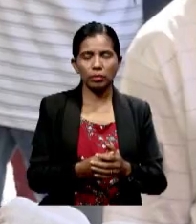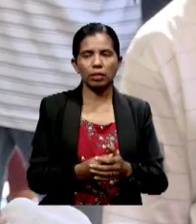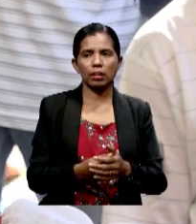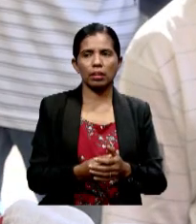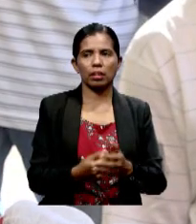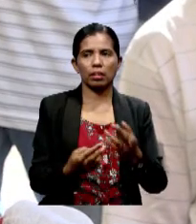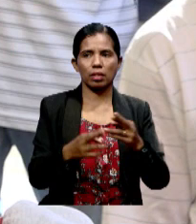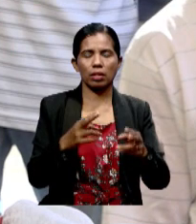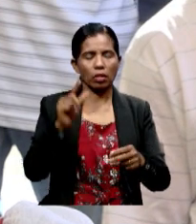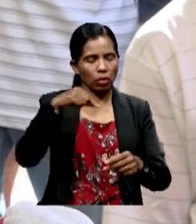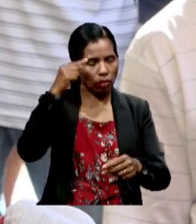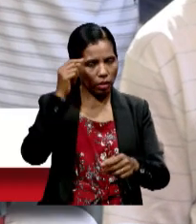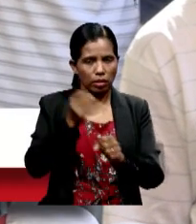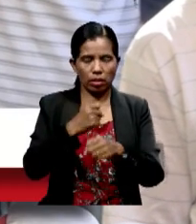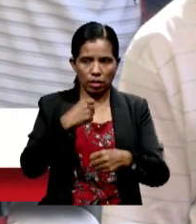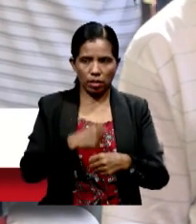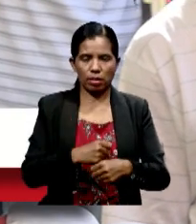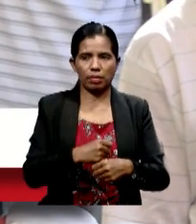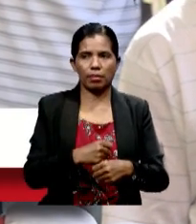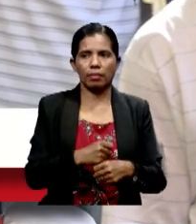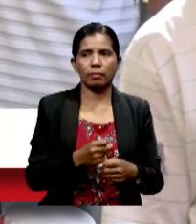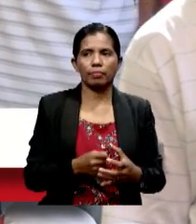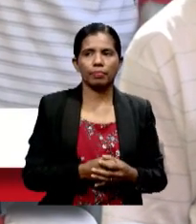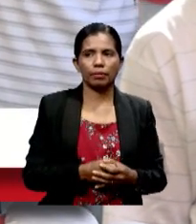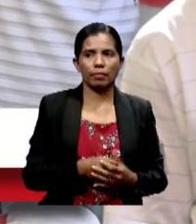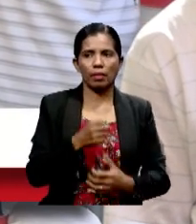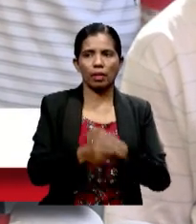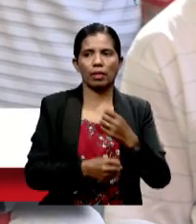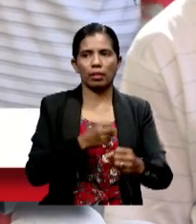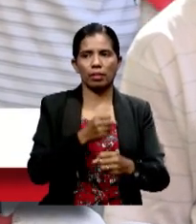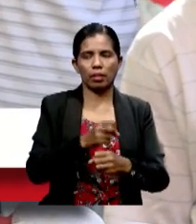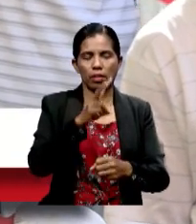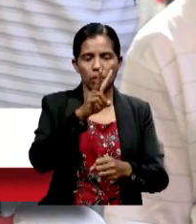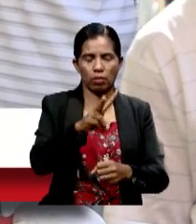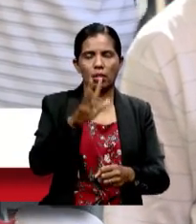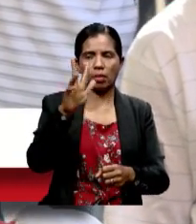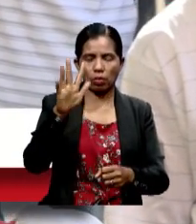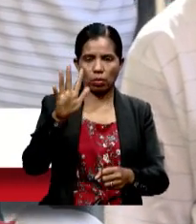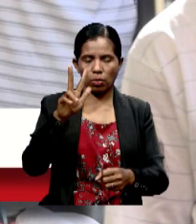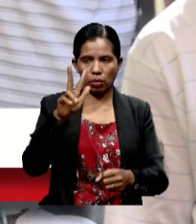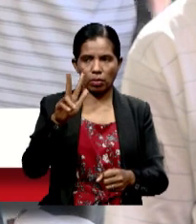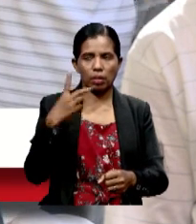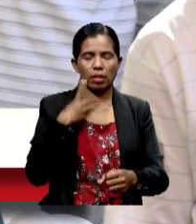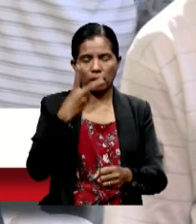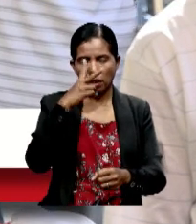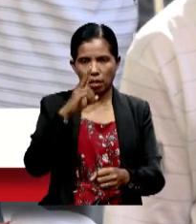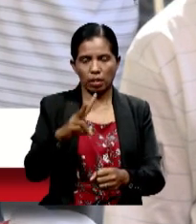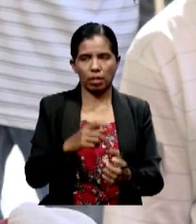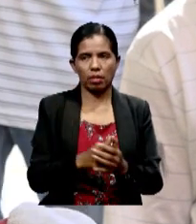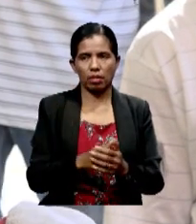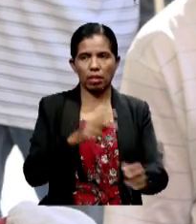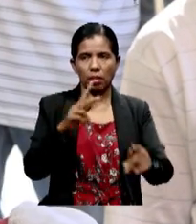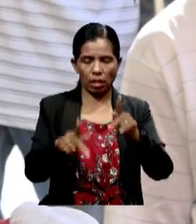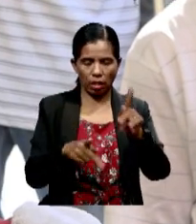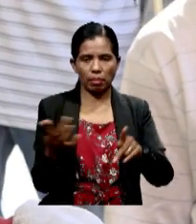ka governo halo, portanto iha tina rua ka tolu liubani, portanto ne itare de kata kne ba populasaun